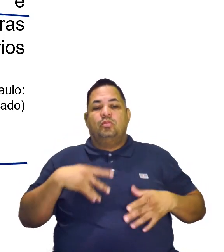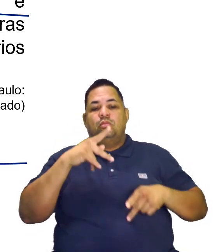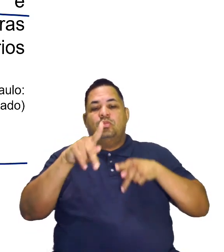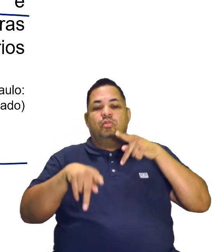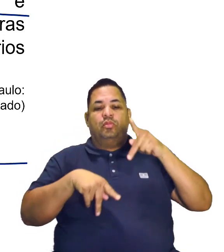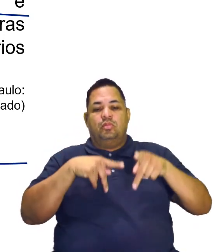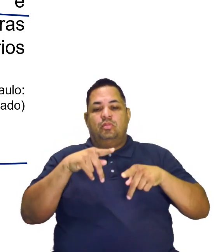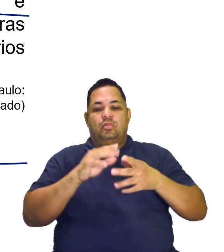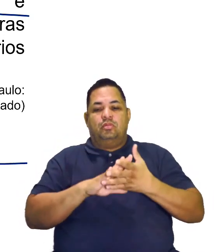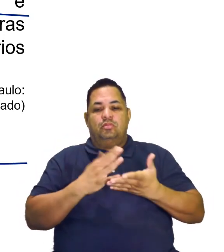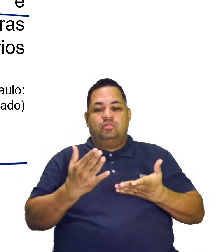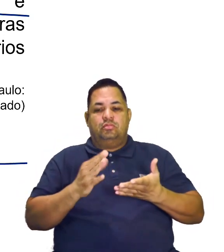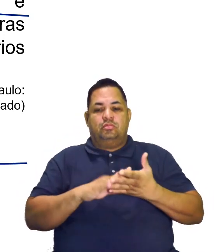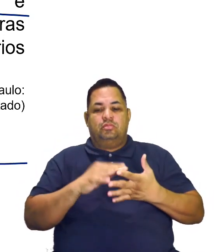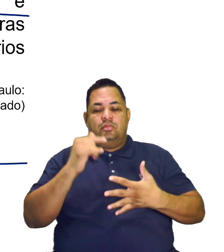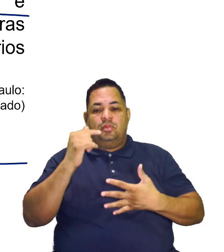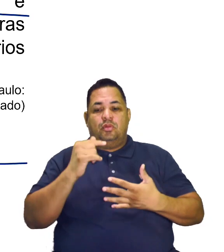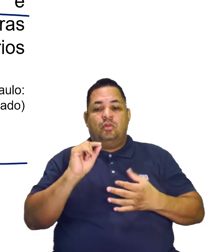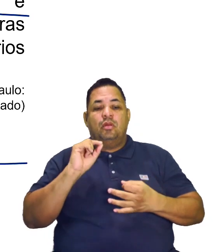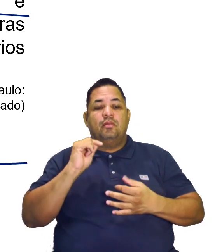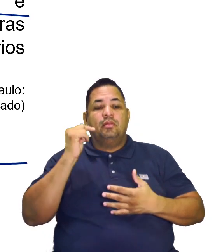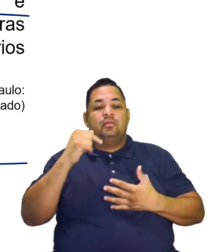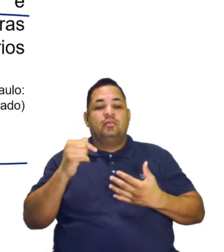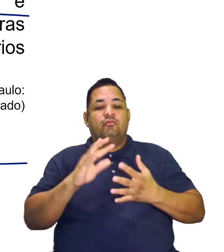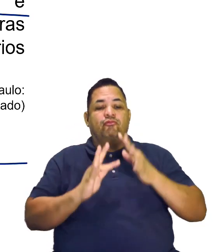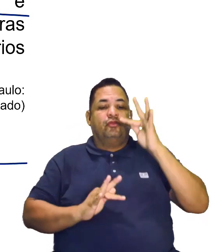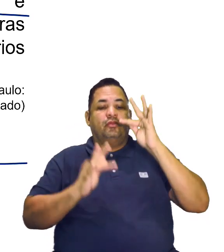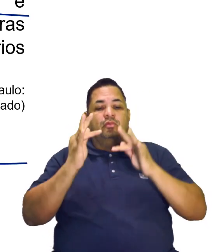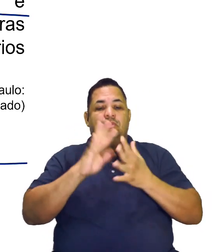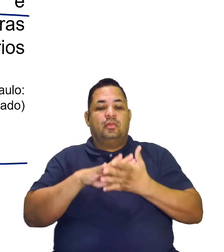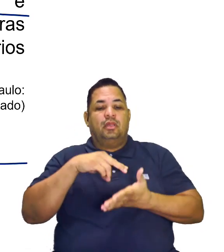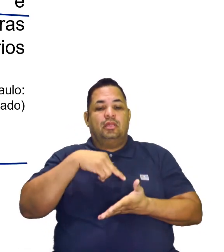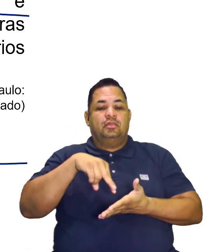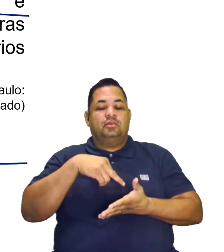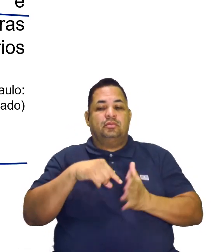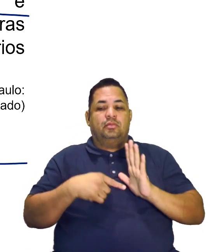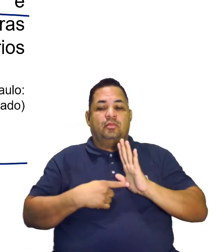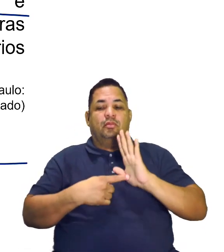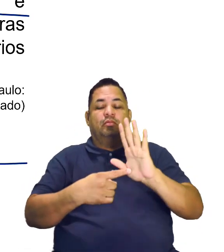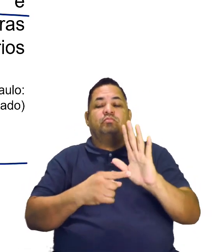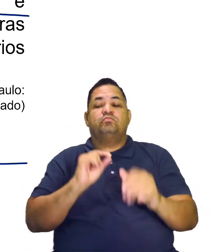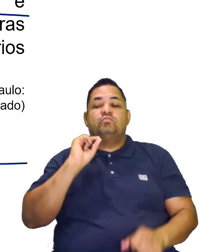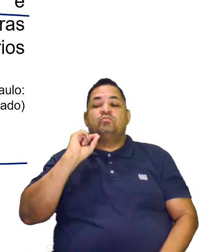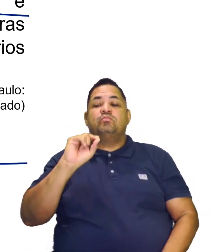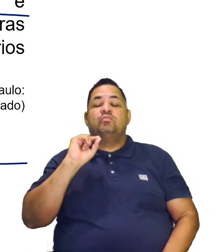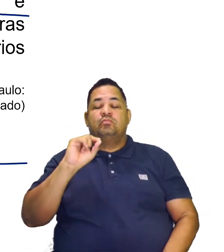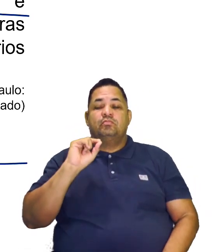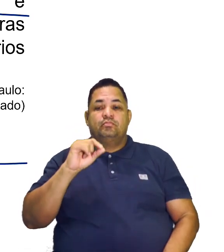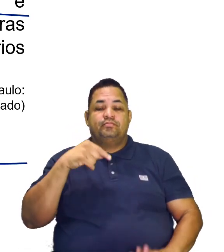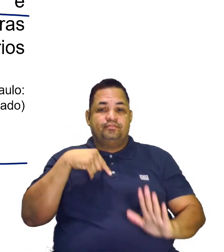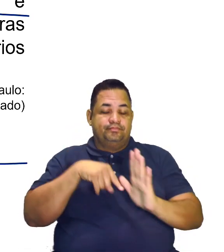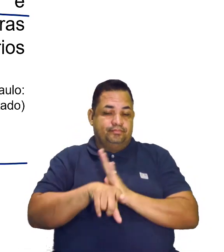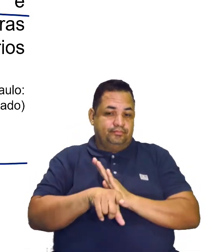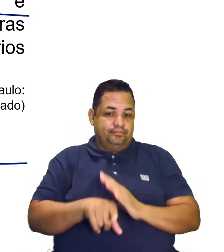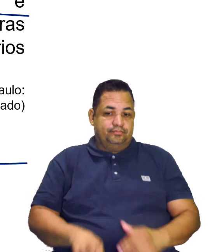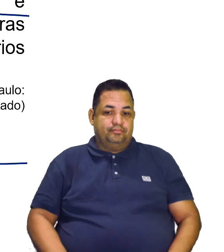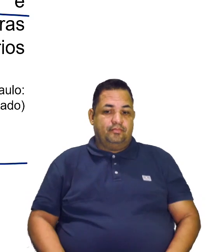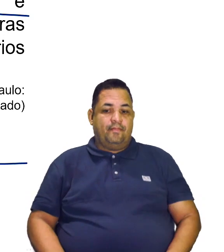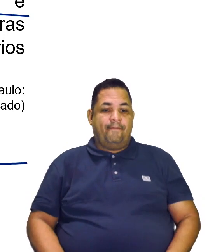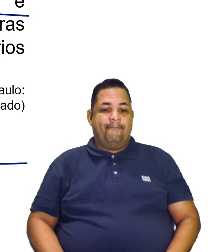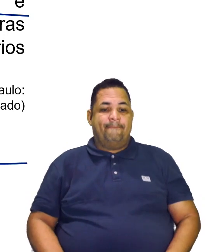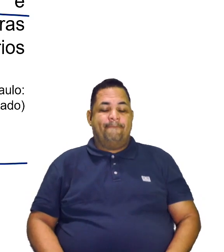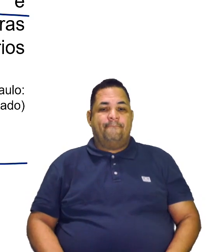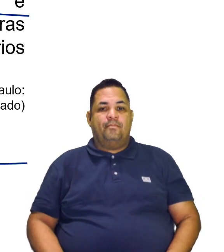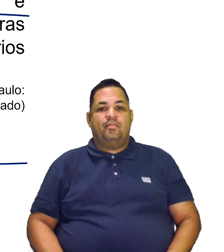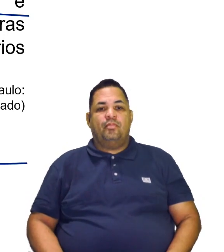povo. Considerando-a como elemento folclórico, a dança revela. Então a pergunta é, a